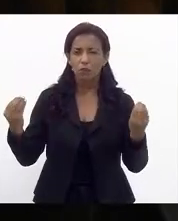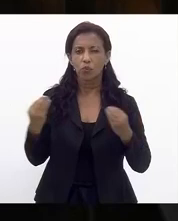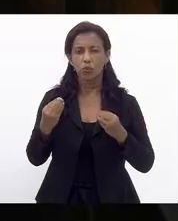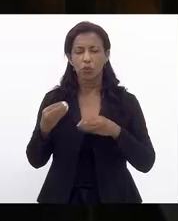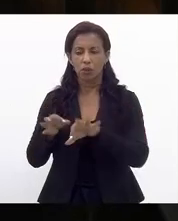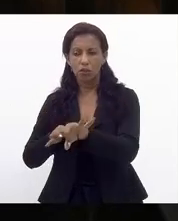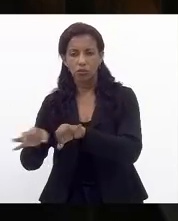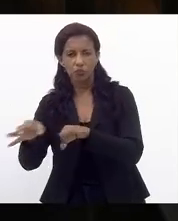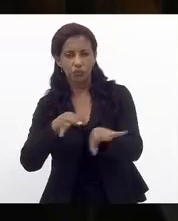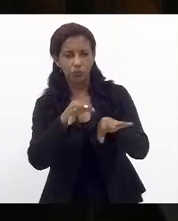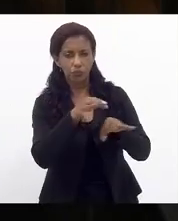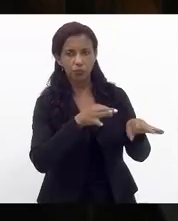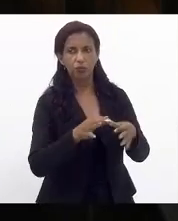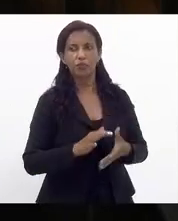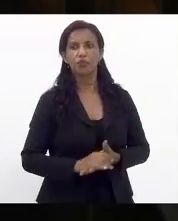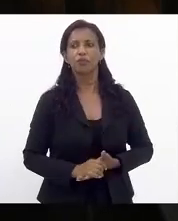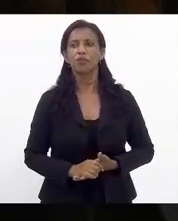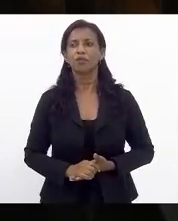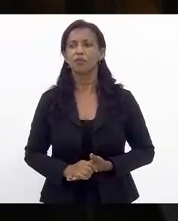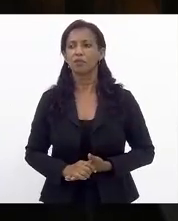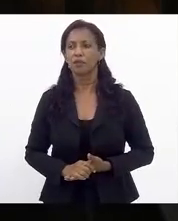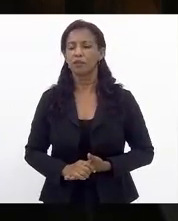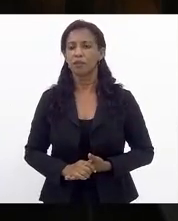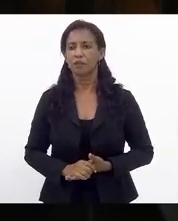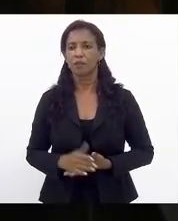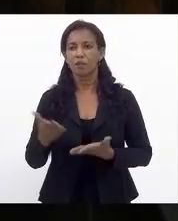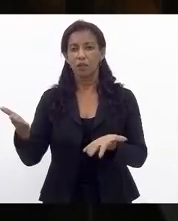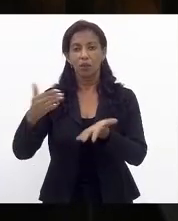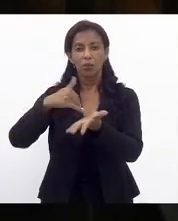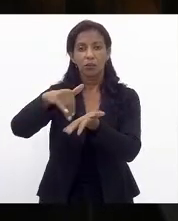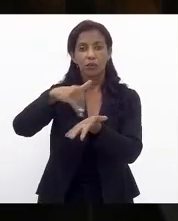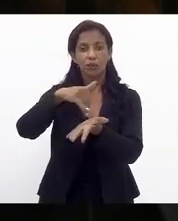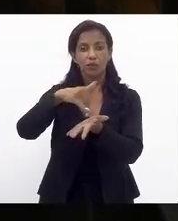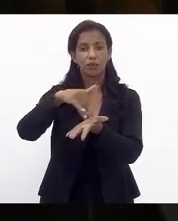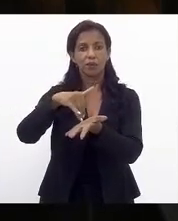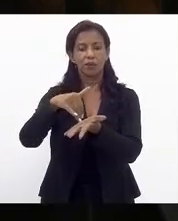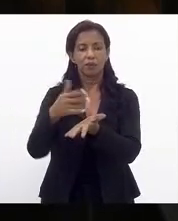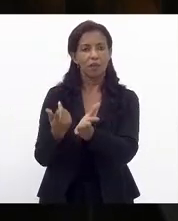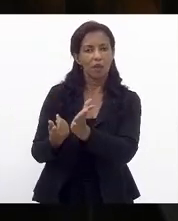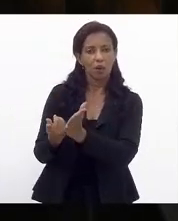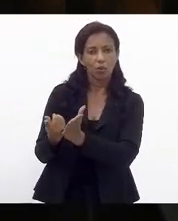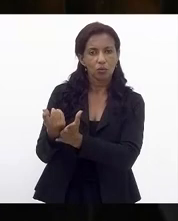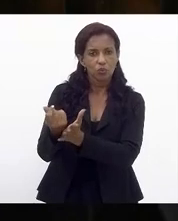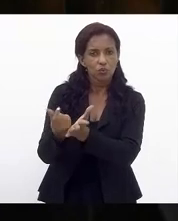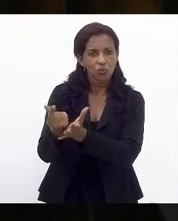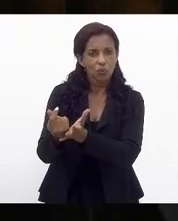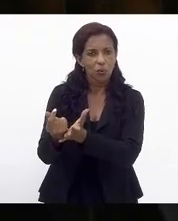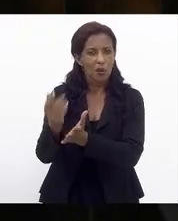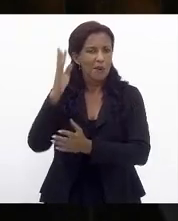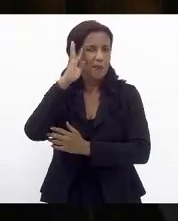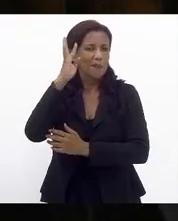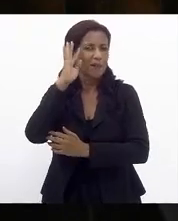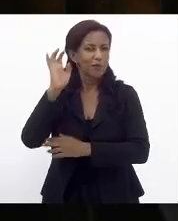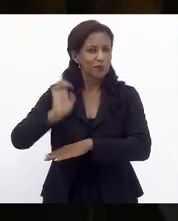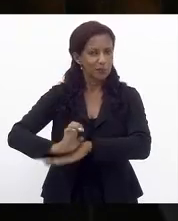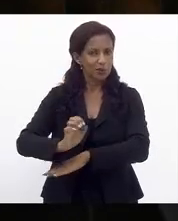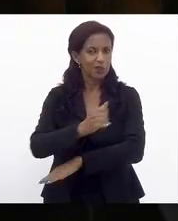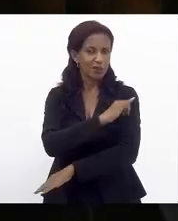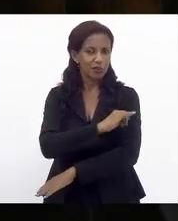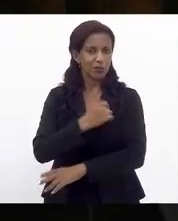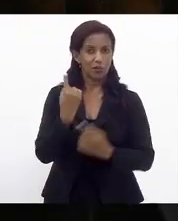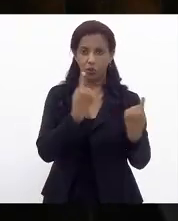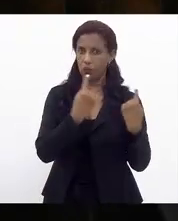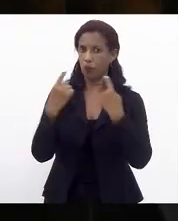das medidas que o secreta a Secretaria do Tesouro Nacional imaginou para o Rio de Janeiro a gente foi